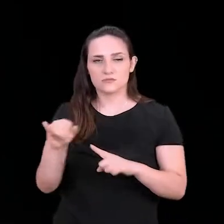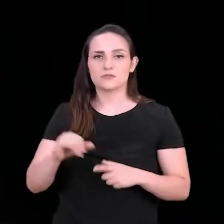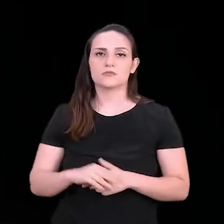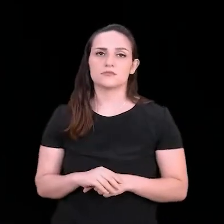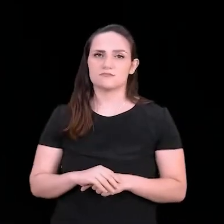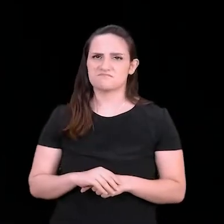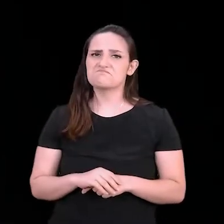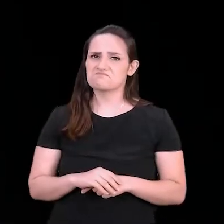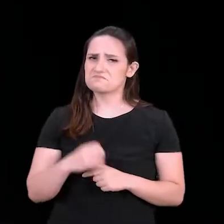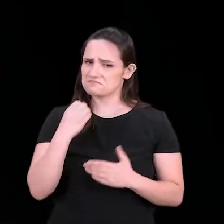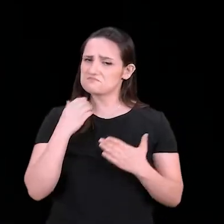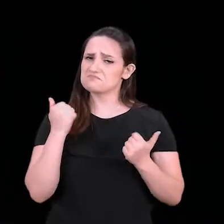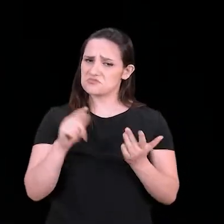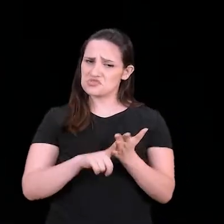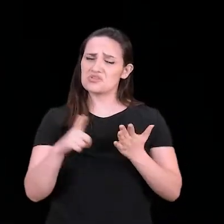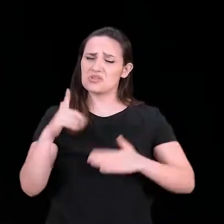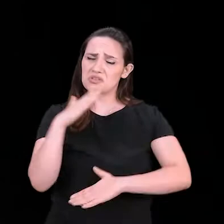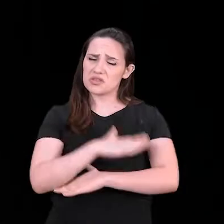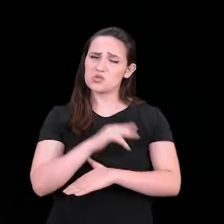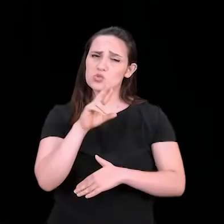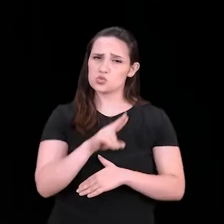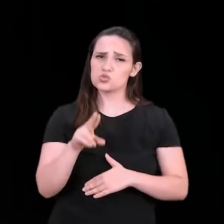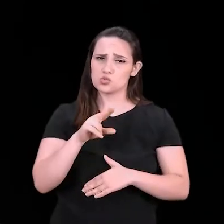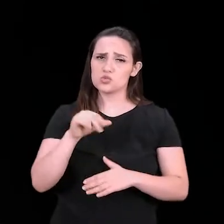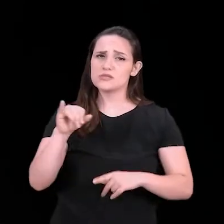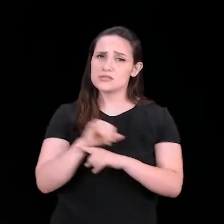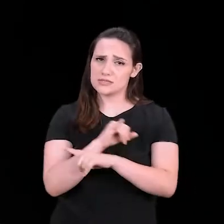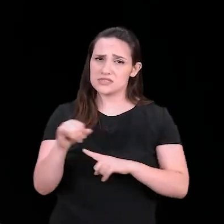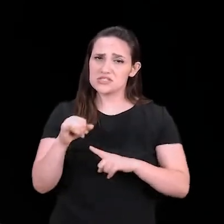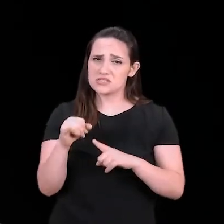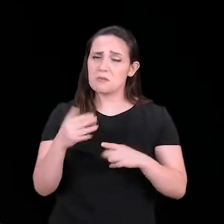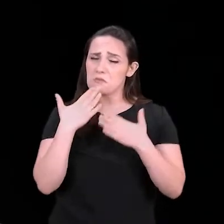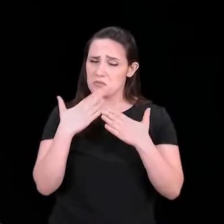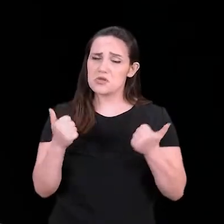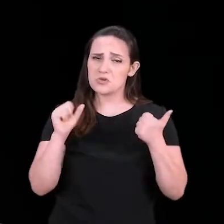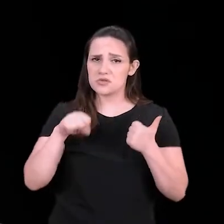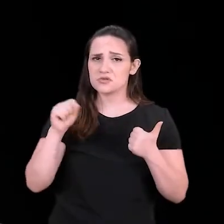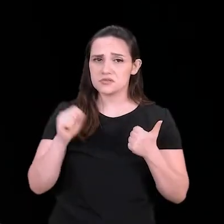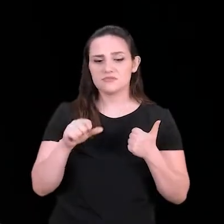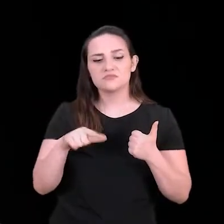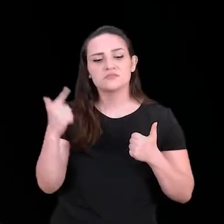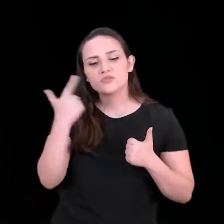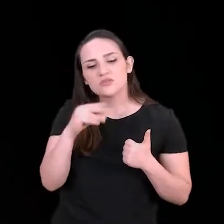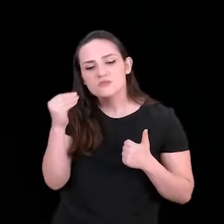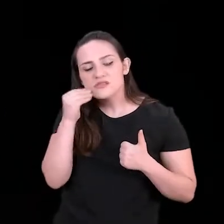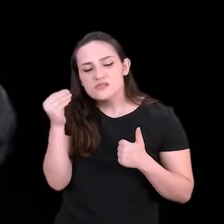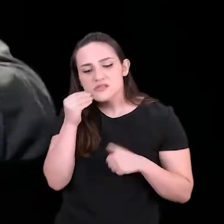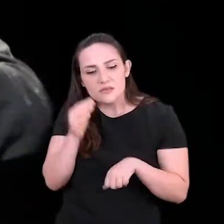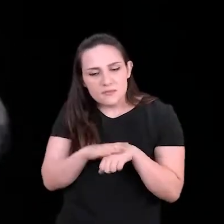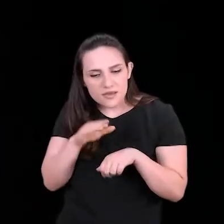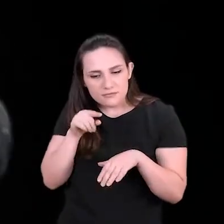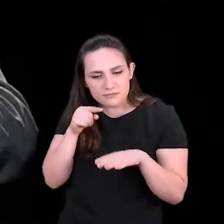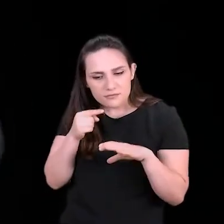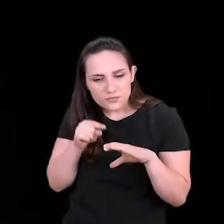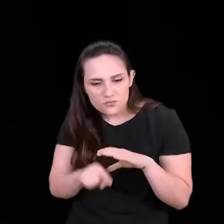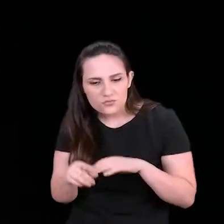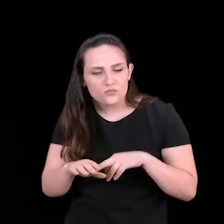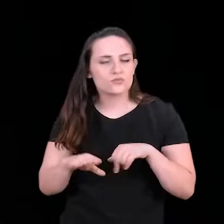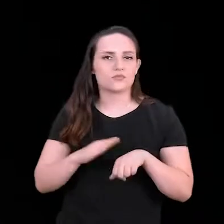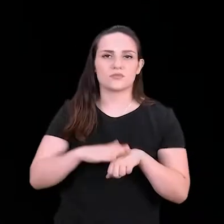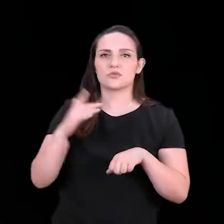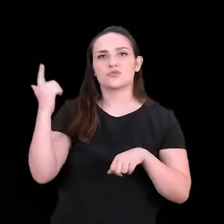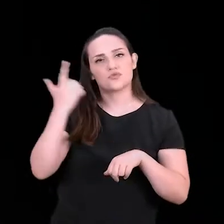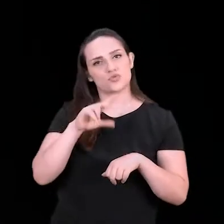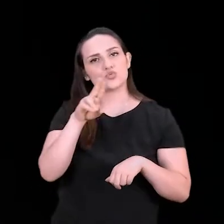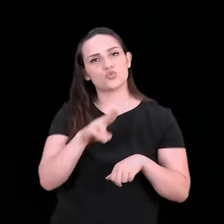uma outra forma. Então, assim, nesse sentido do conteúdo, no Jornal da Tarde, eles experimentaram um pouquinho com